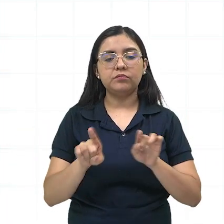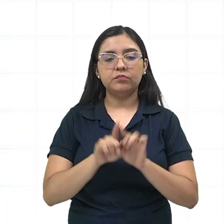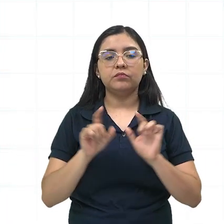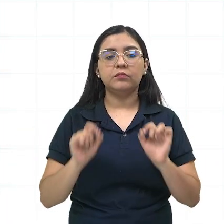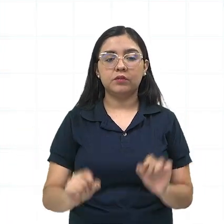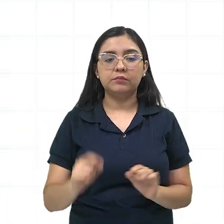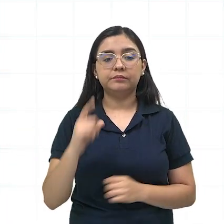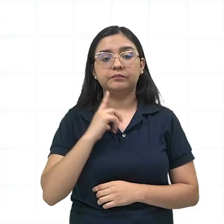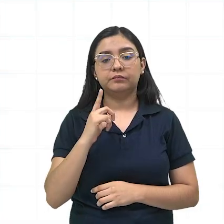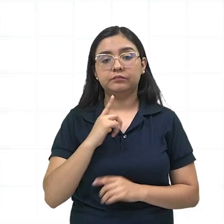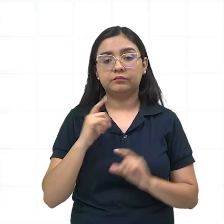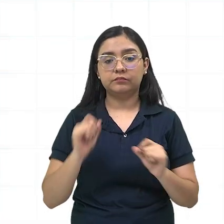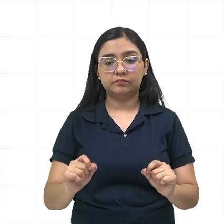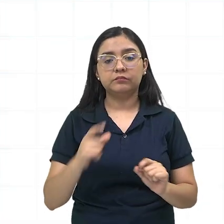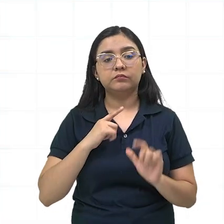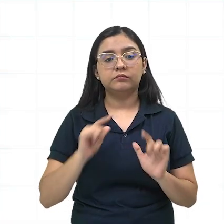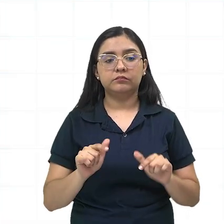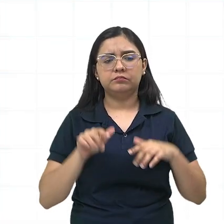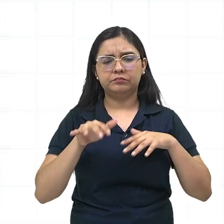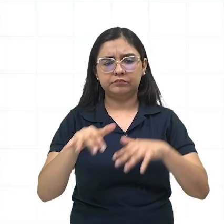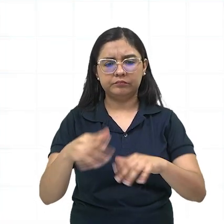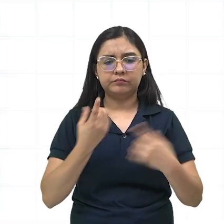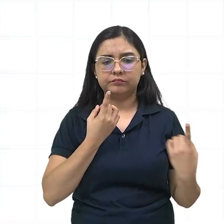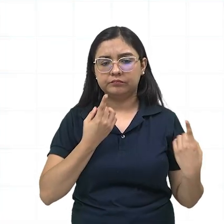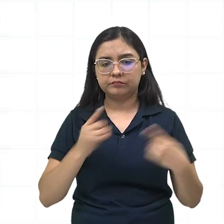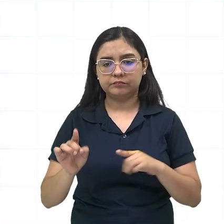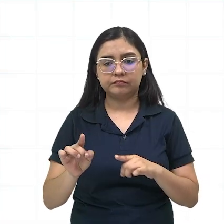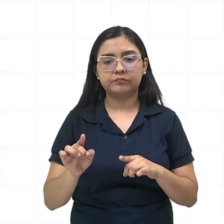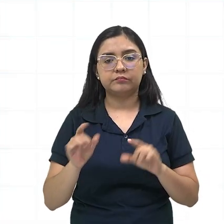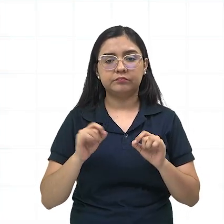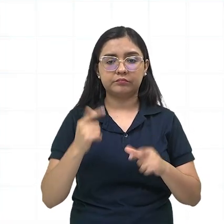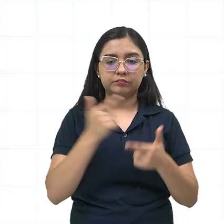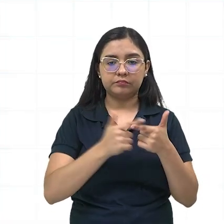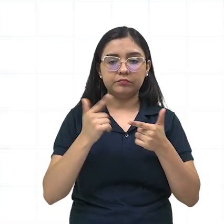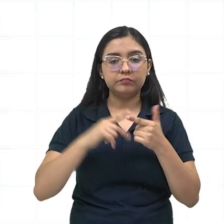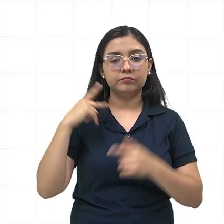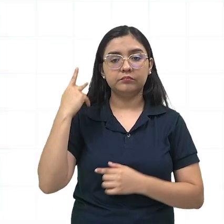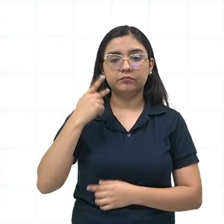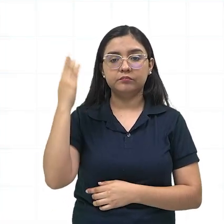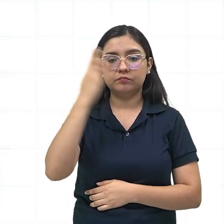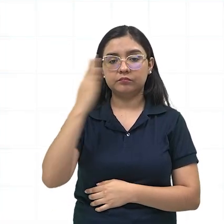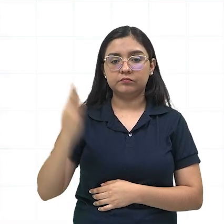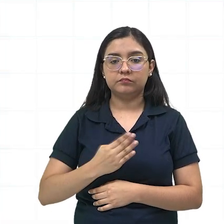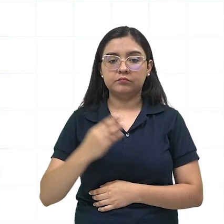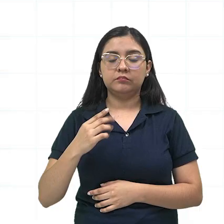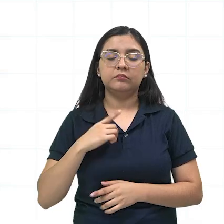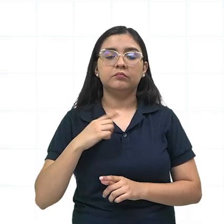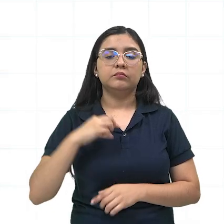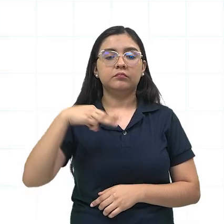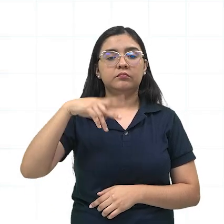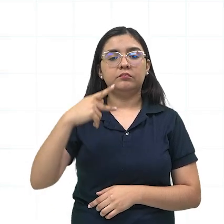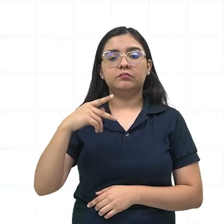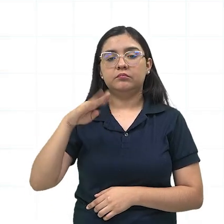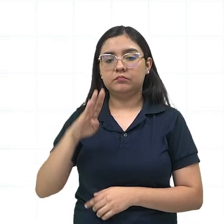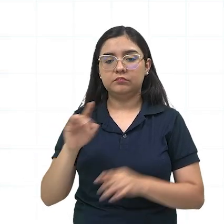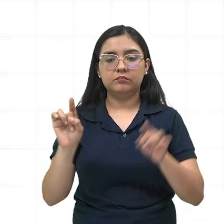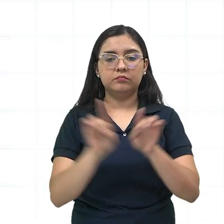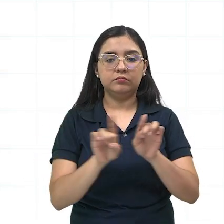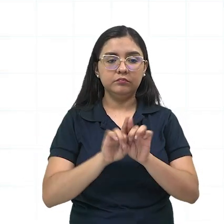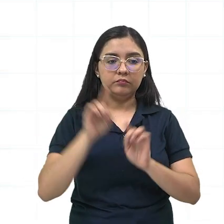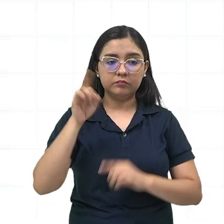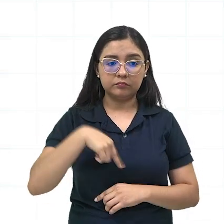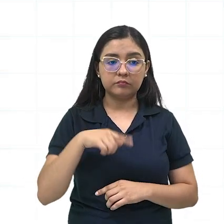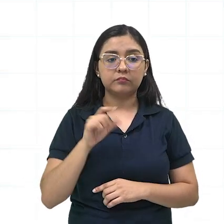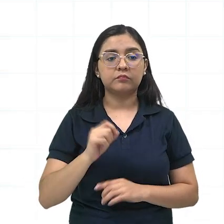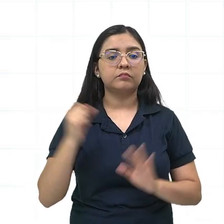forte presença dos protestos e críticas à situação política do Brasil, a MPB também é